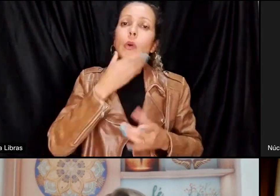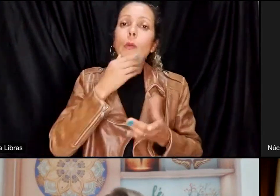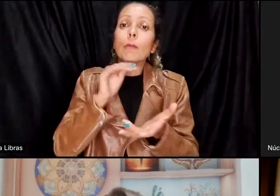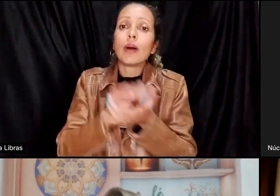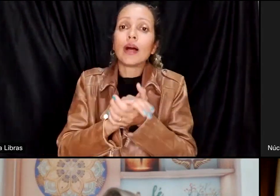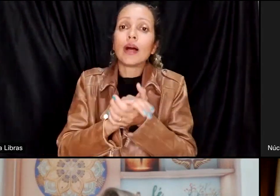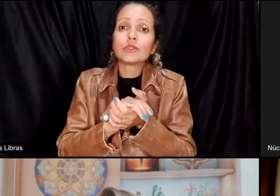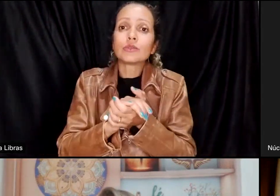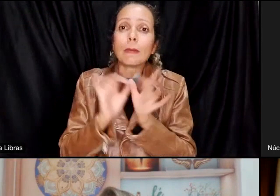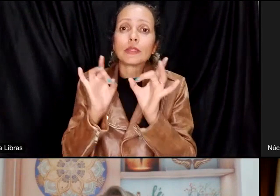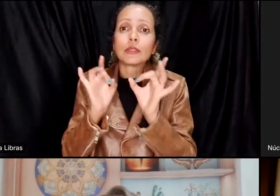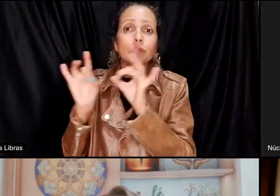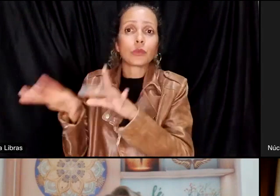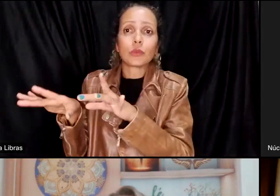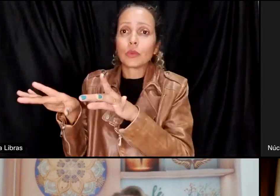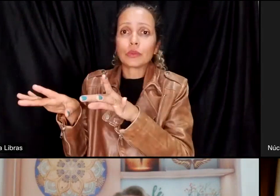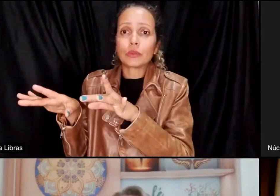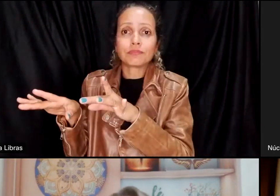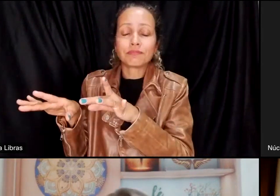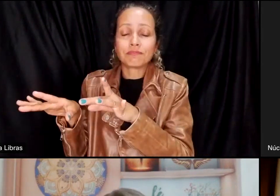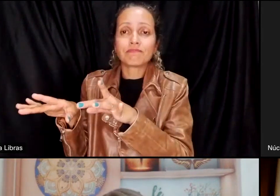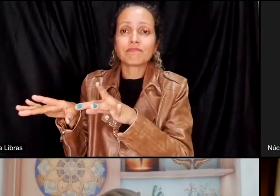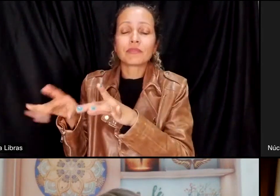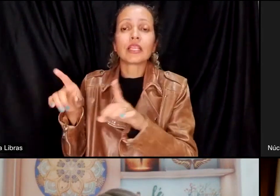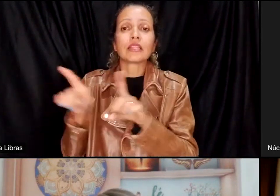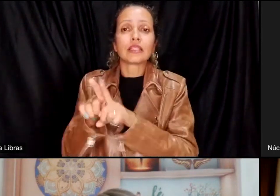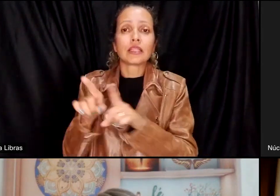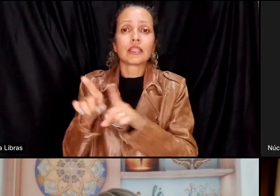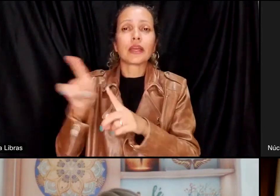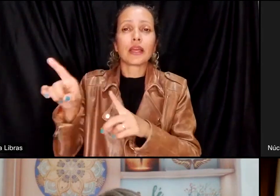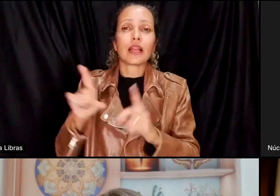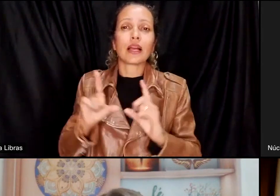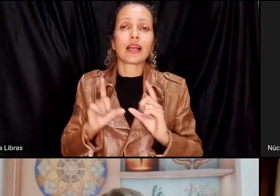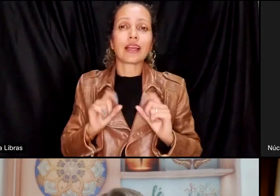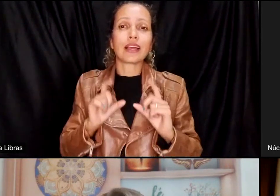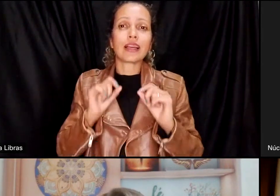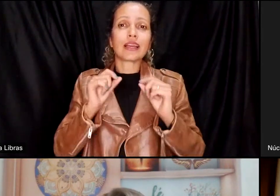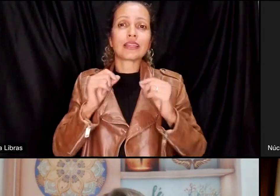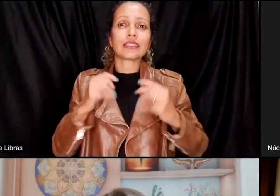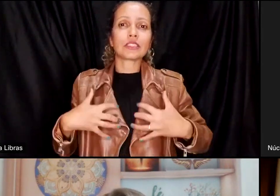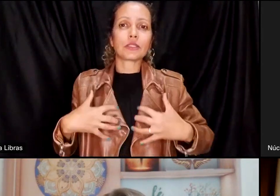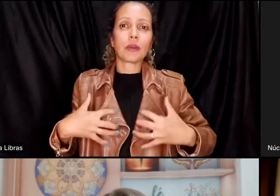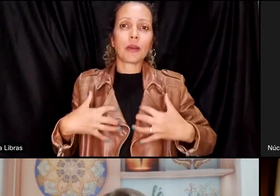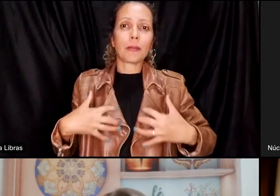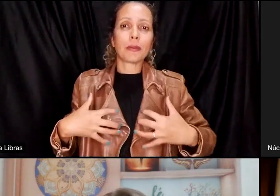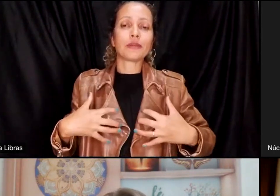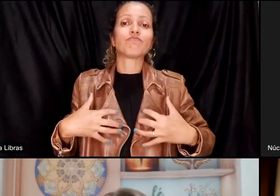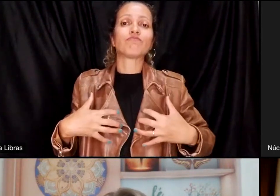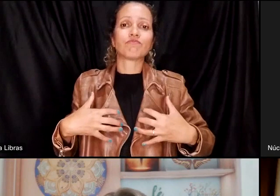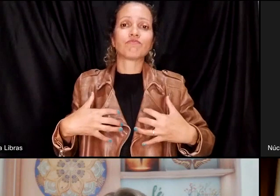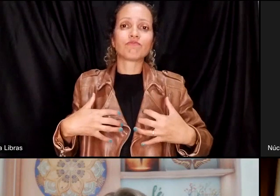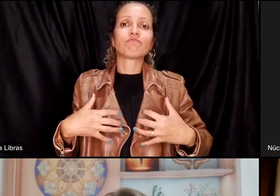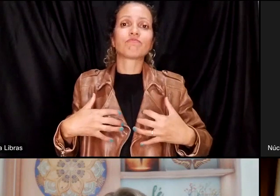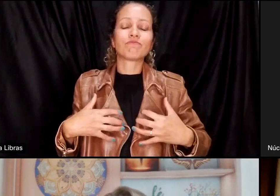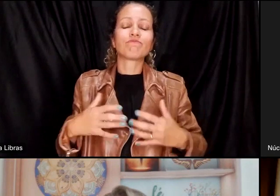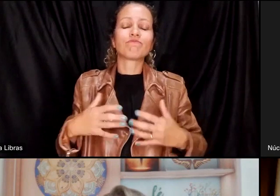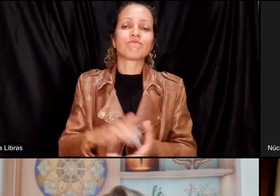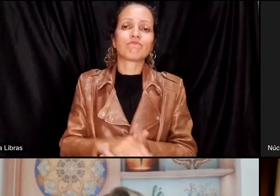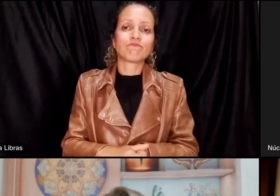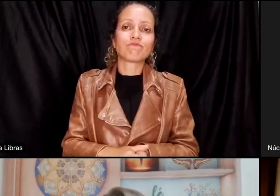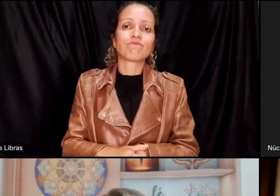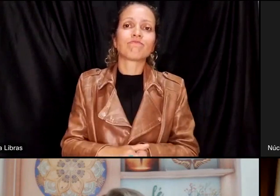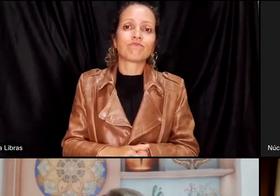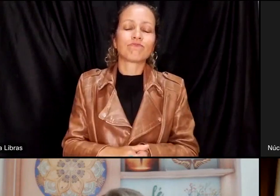disso, ela teve um câncer de mama e, assim, a minha dissertação foi